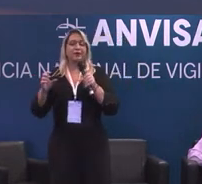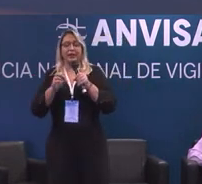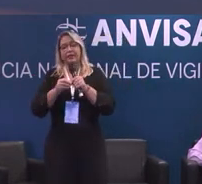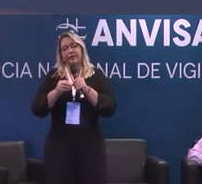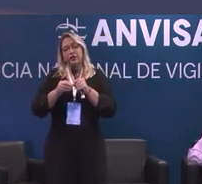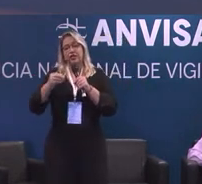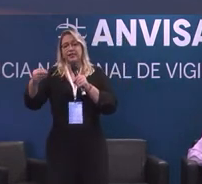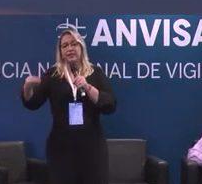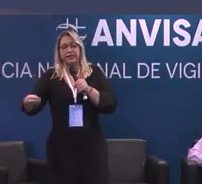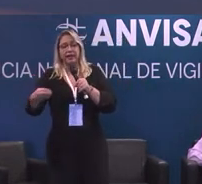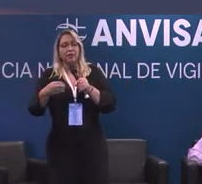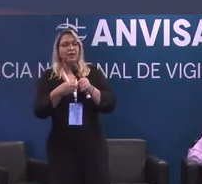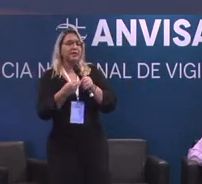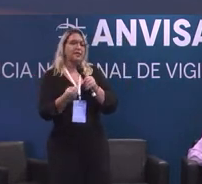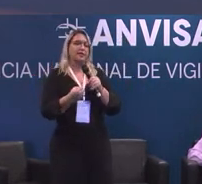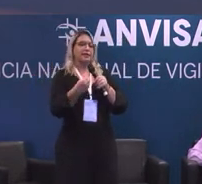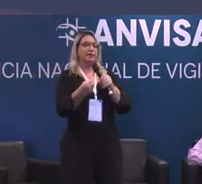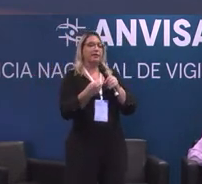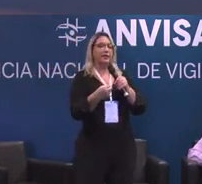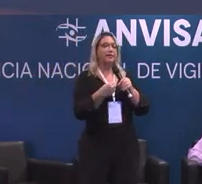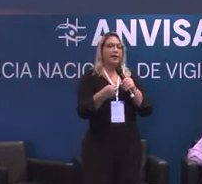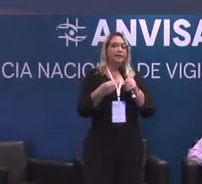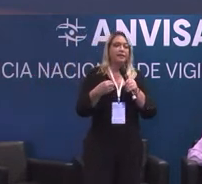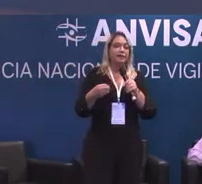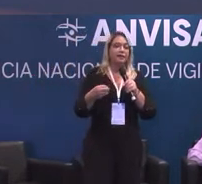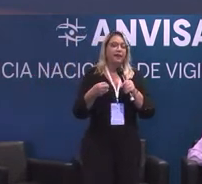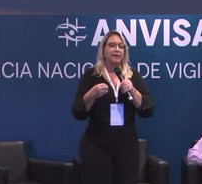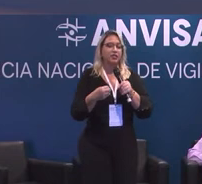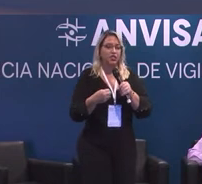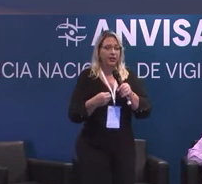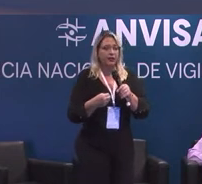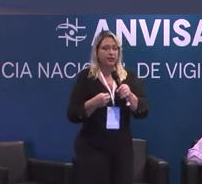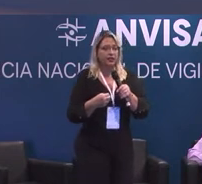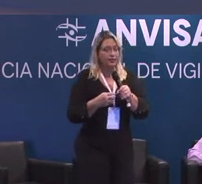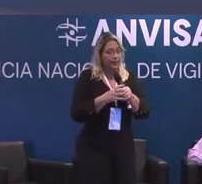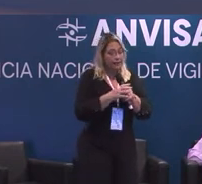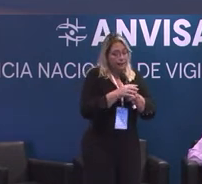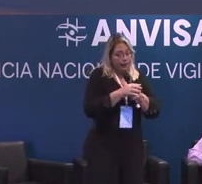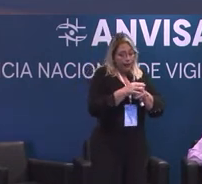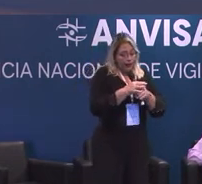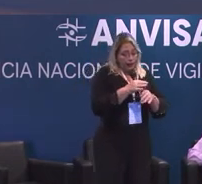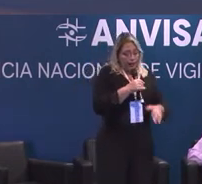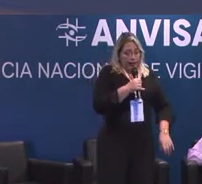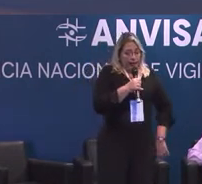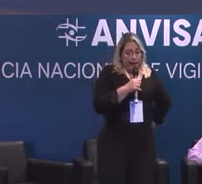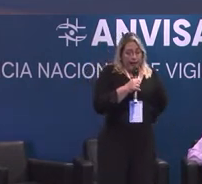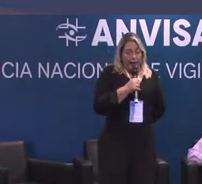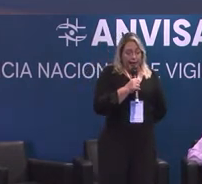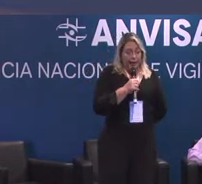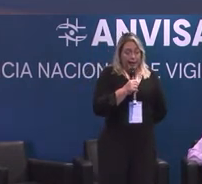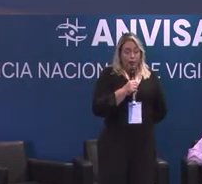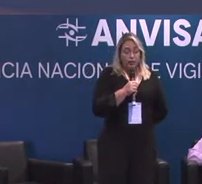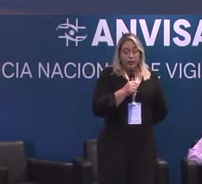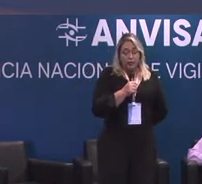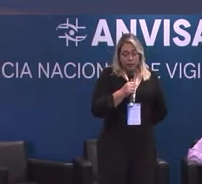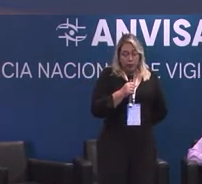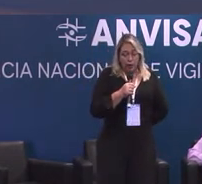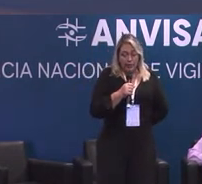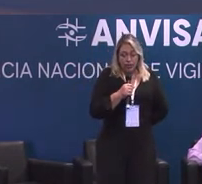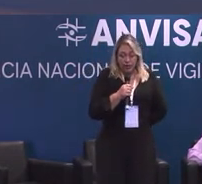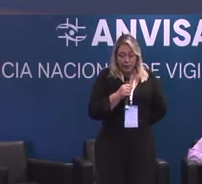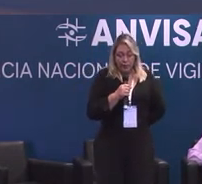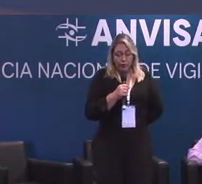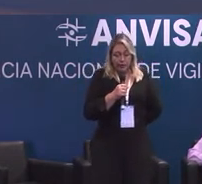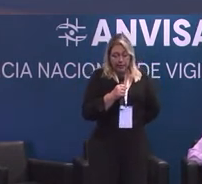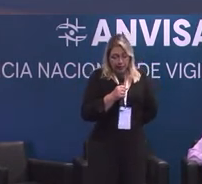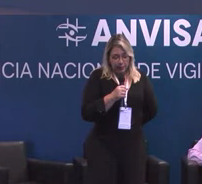teria que a vigilância sentar com o LACEN e traçar as estratégias, né? A rotina quanto ao cadastramento